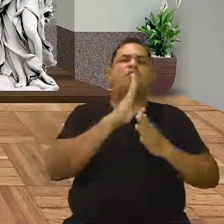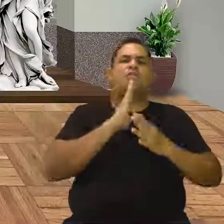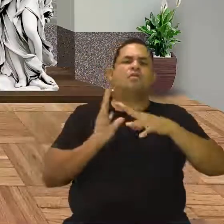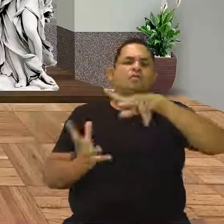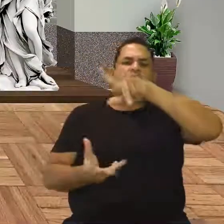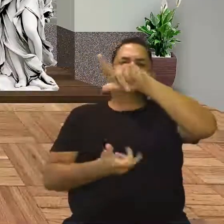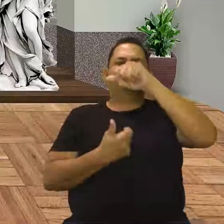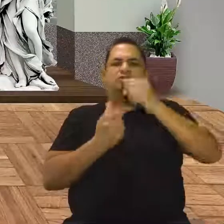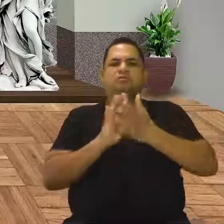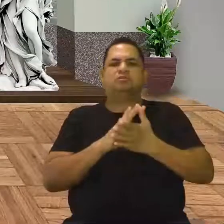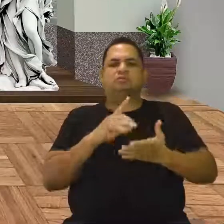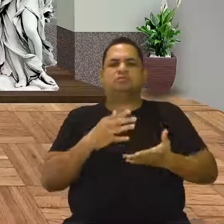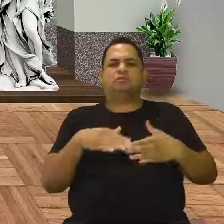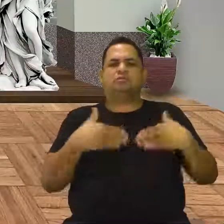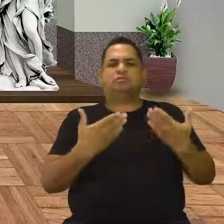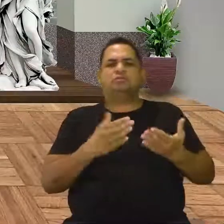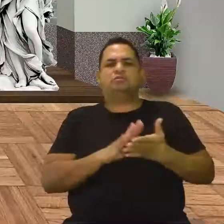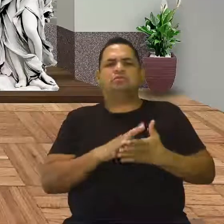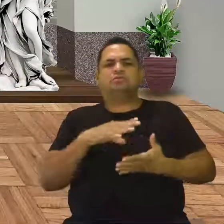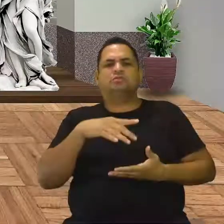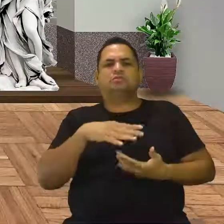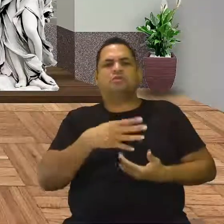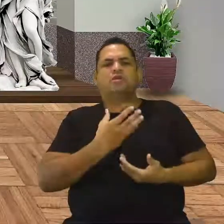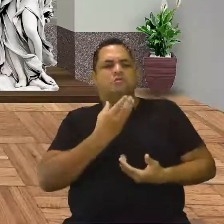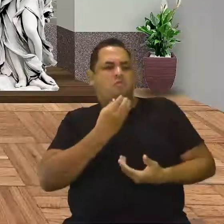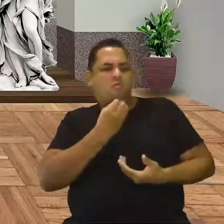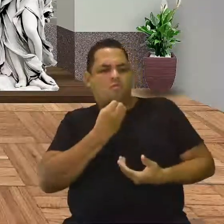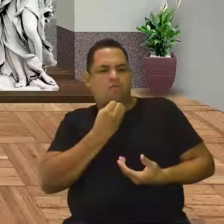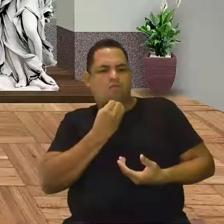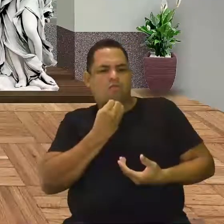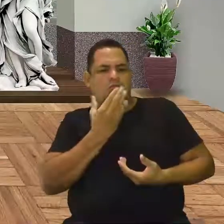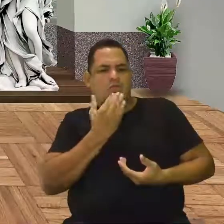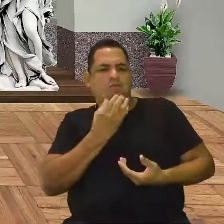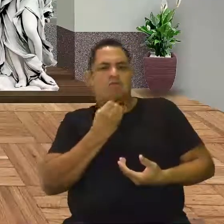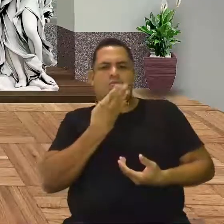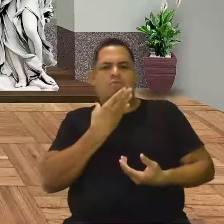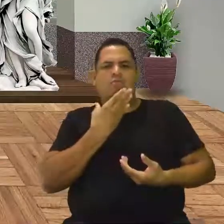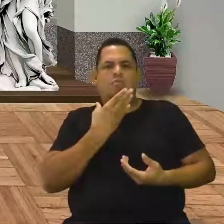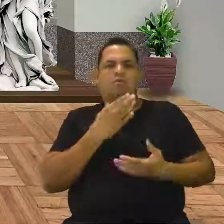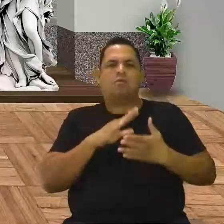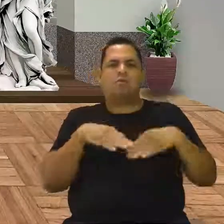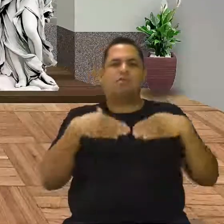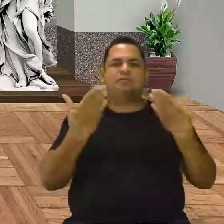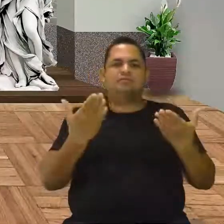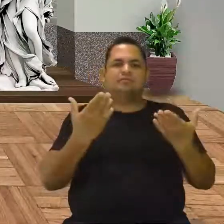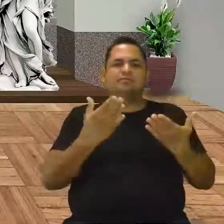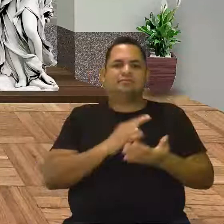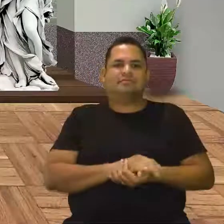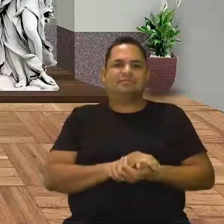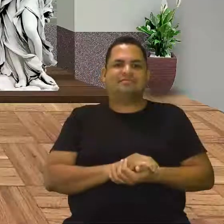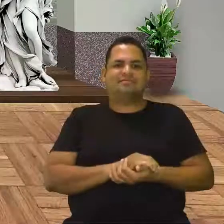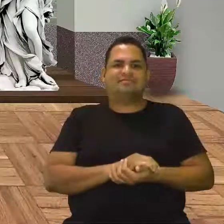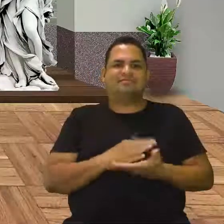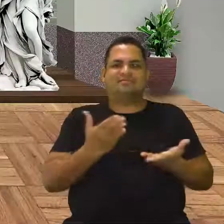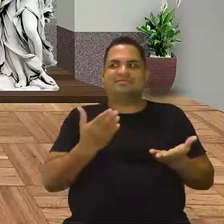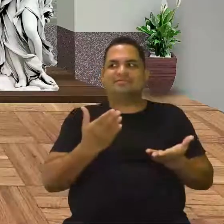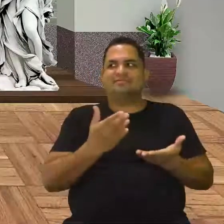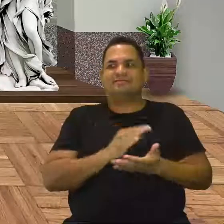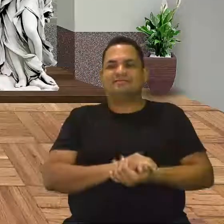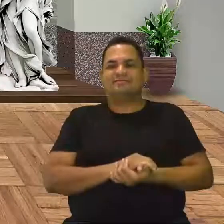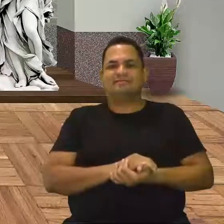tenho o privilégio de comer uma boa comida? Coma. Porque mais tarde você vai ser comido lá embaixo. Sim.